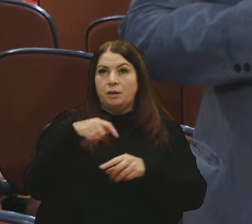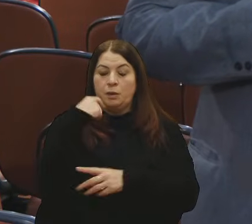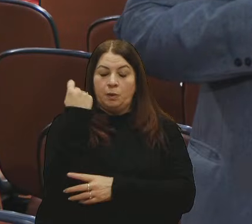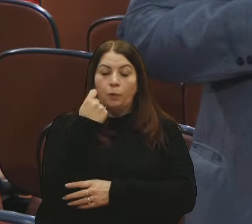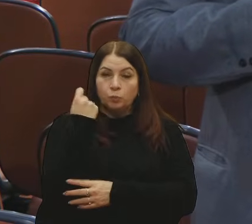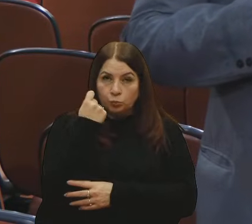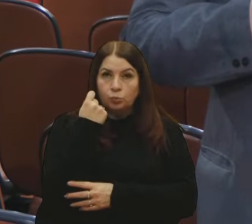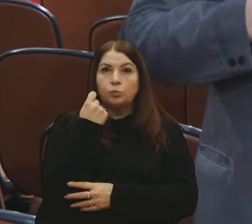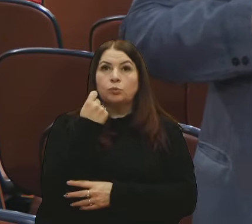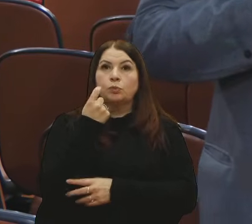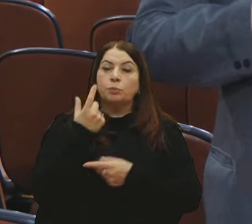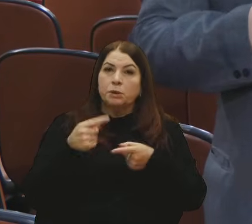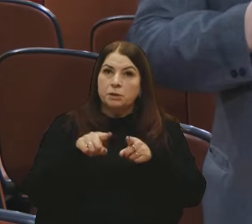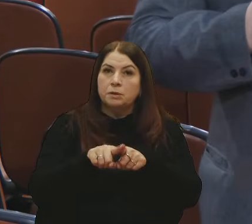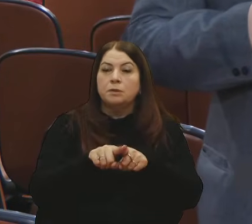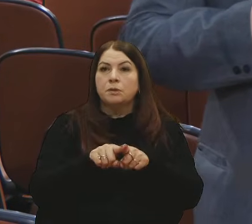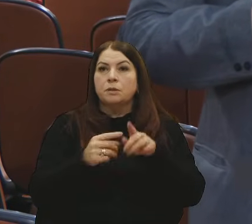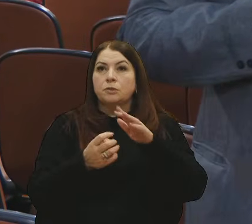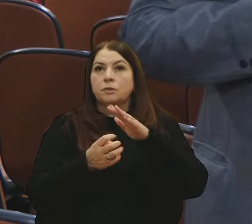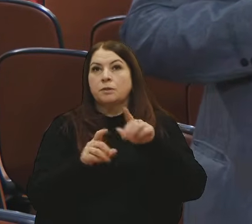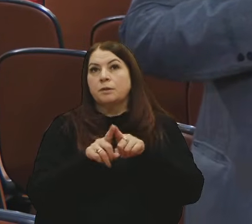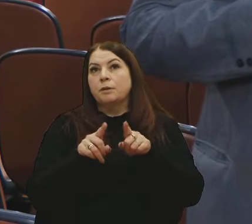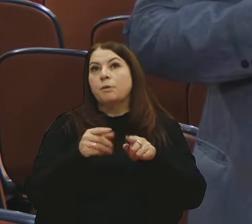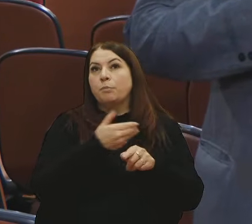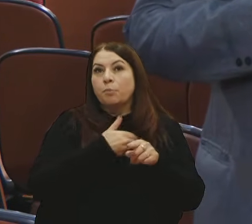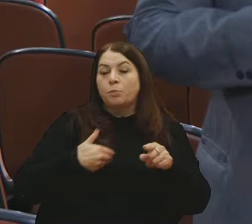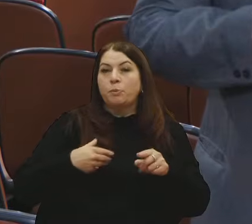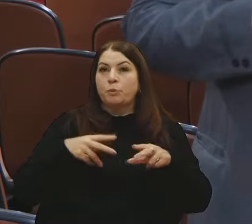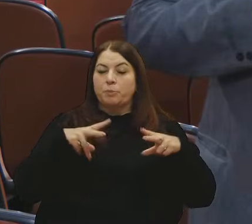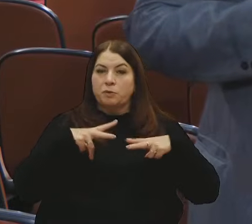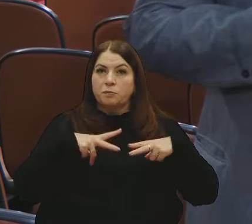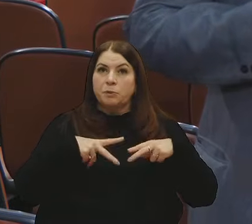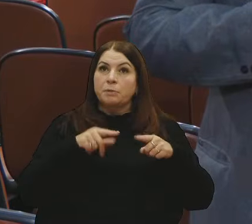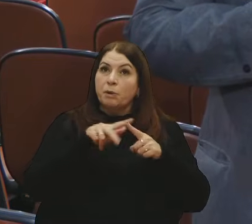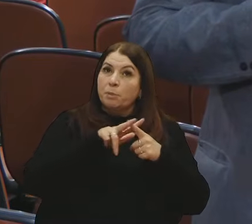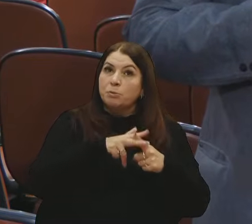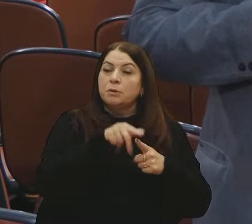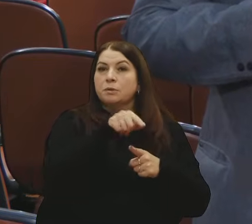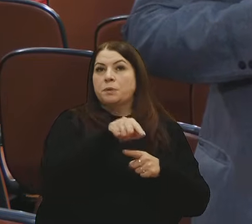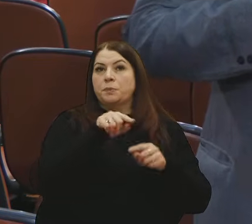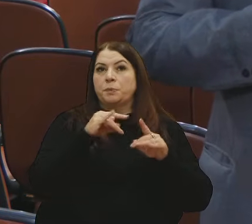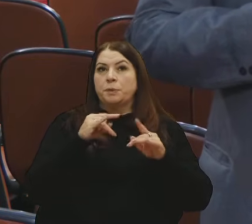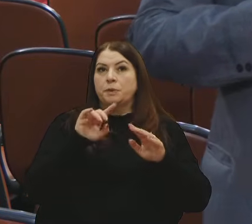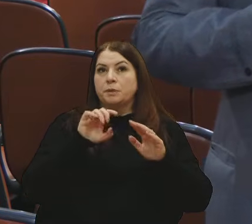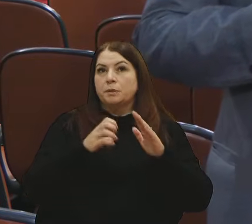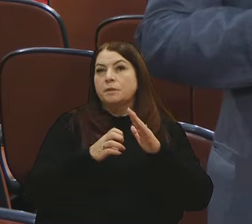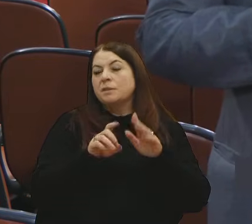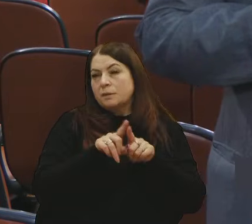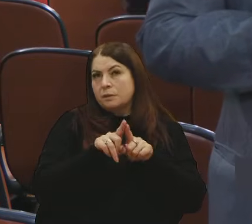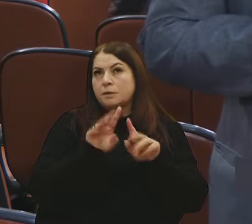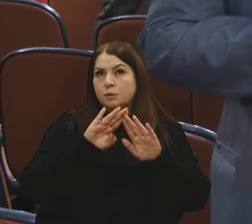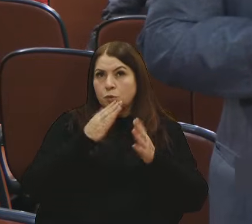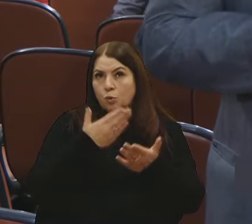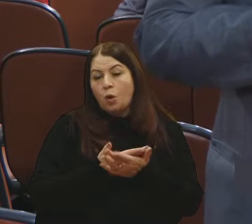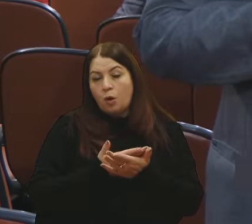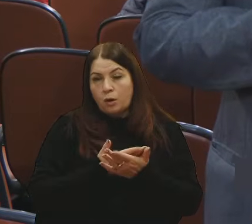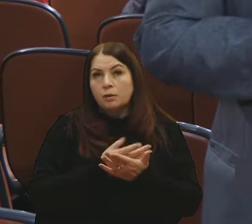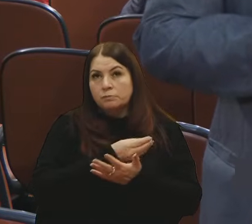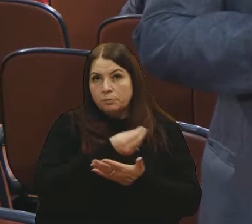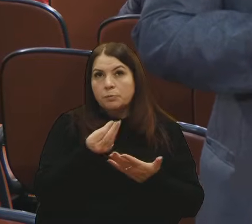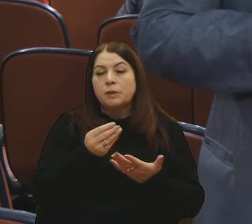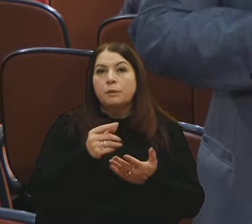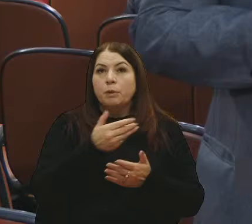Essas parcerias público-privadas são voltadas às ações de manutenção dessas instituições de ensino que estão sendo deflagradas